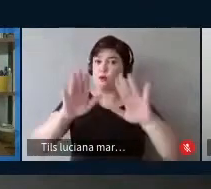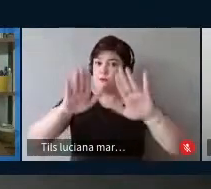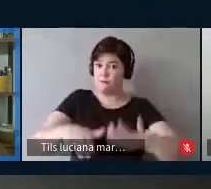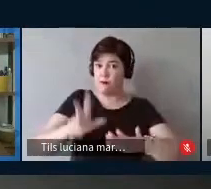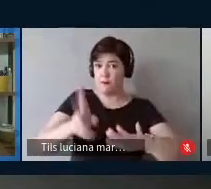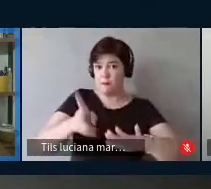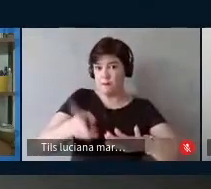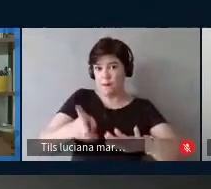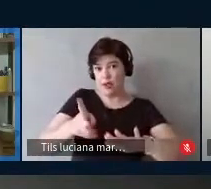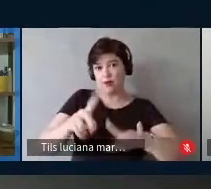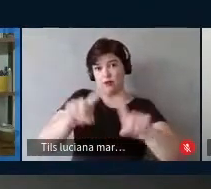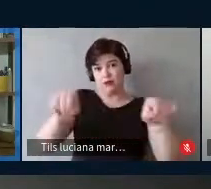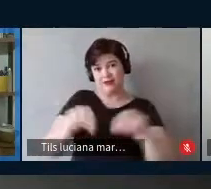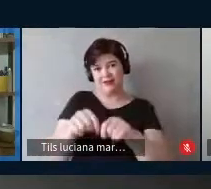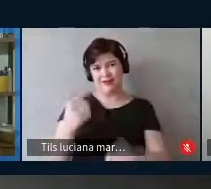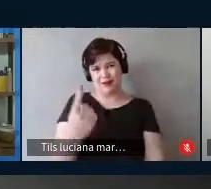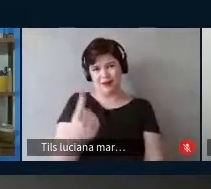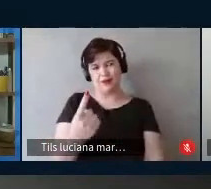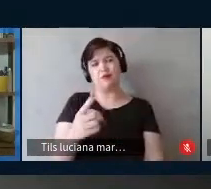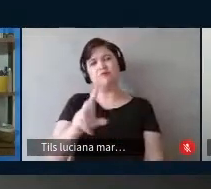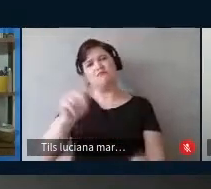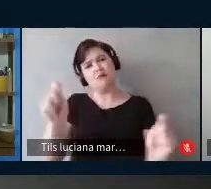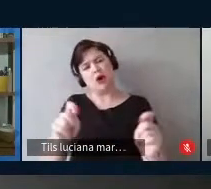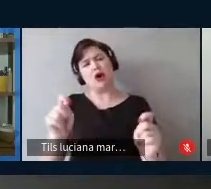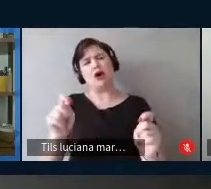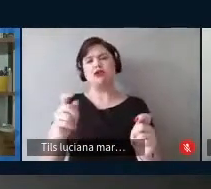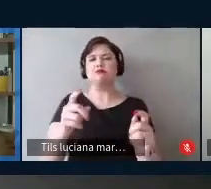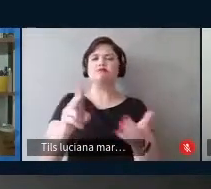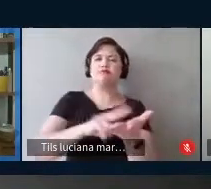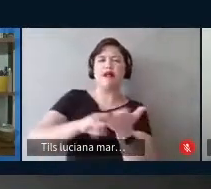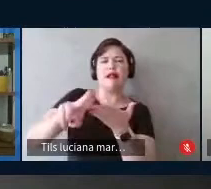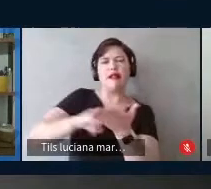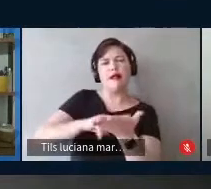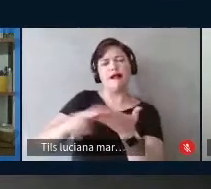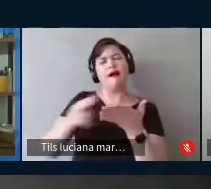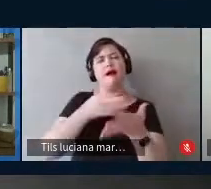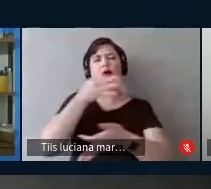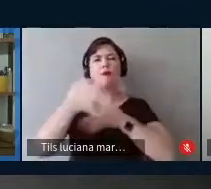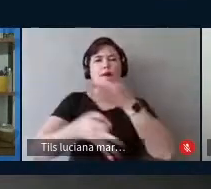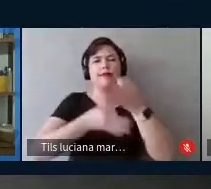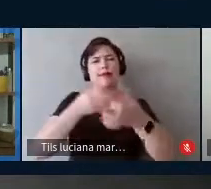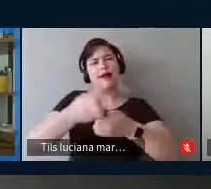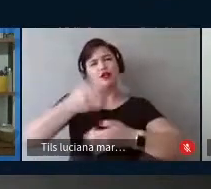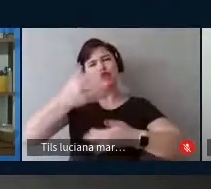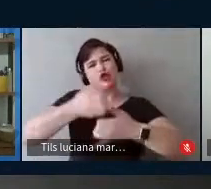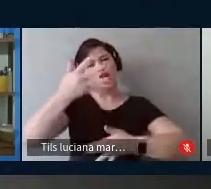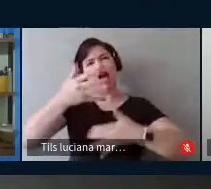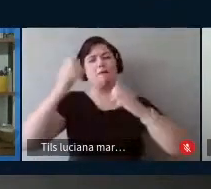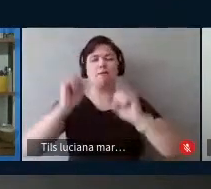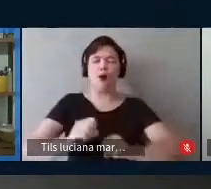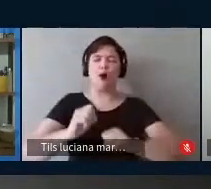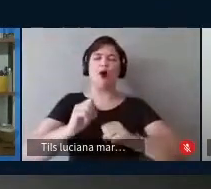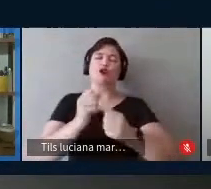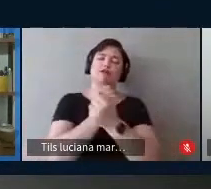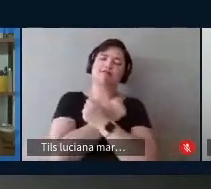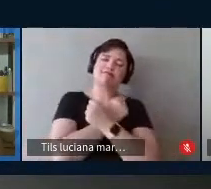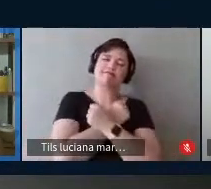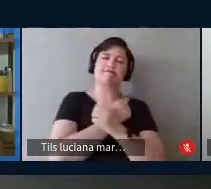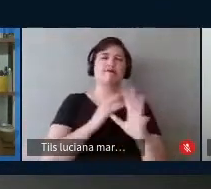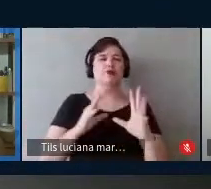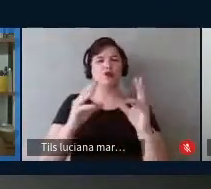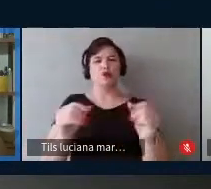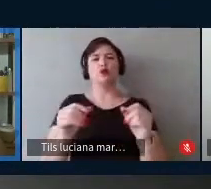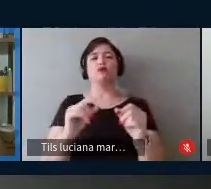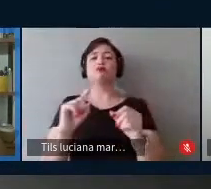sala, sala 1, e aí vocês podem trocar mensagens, comentários, carinhos, abraços, e